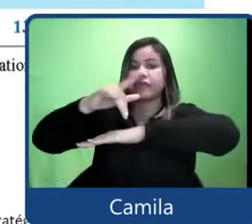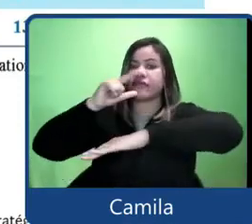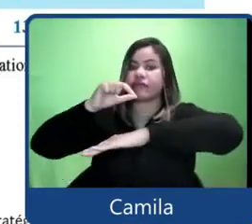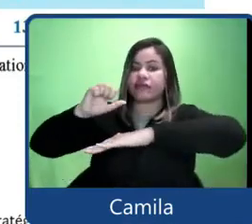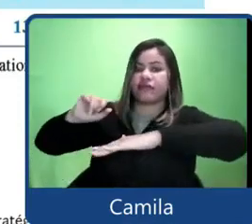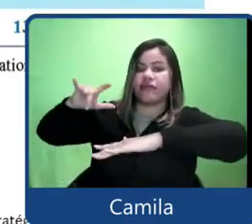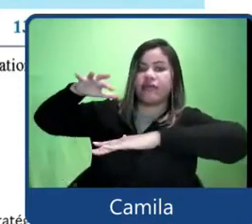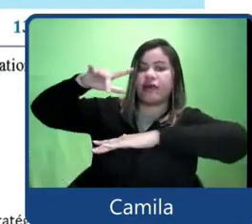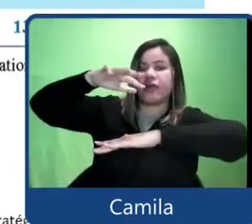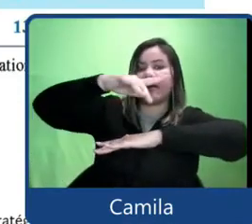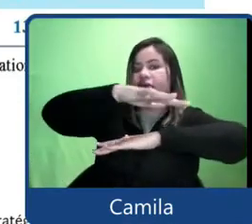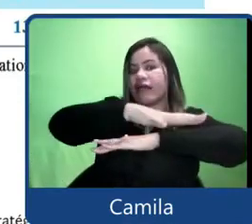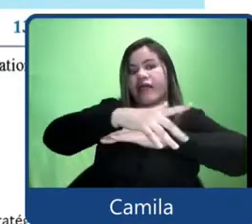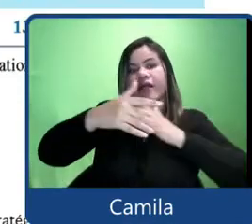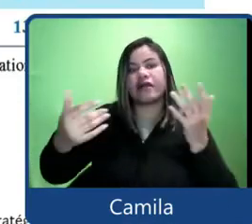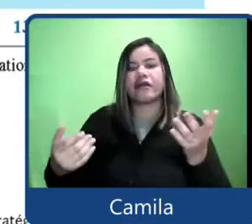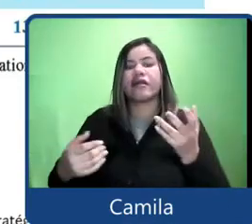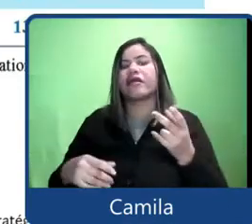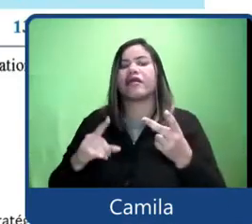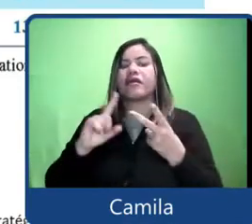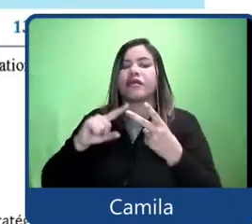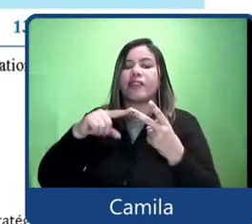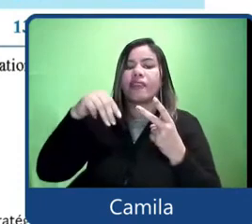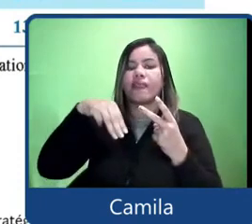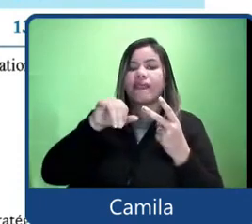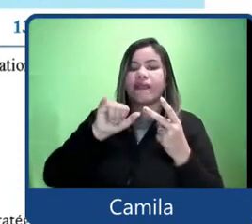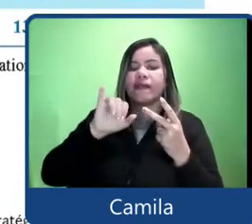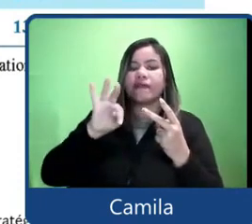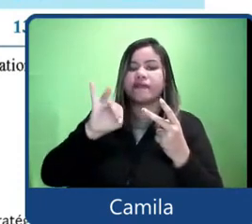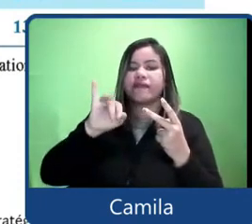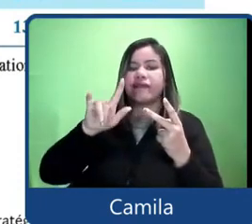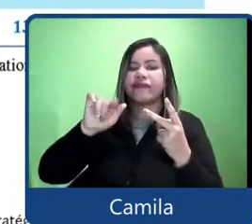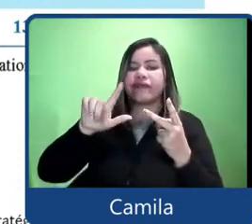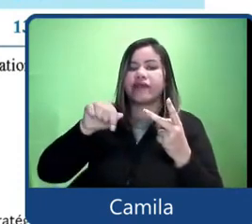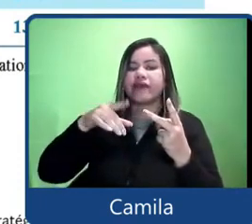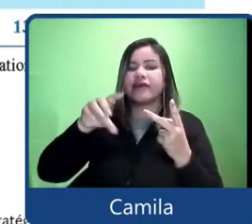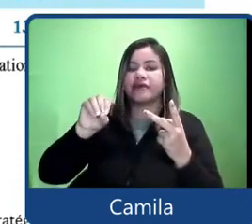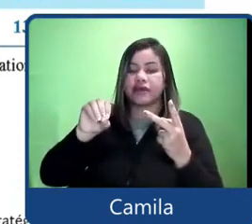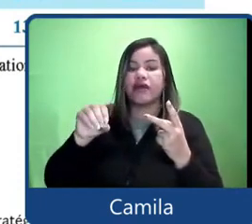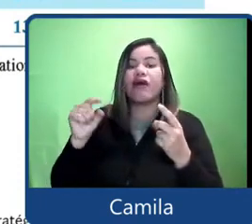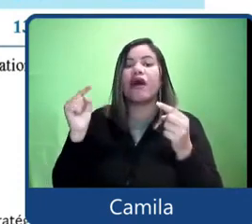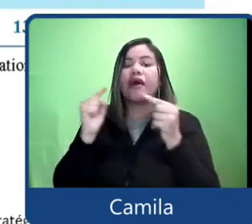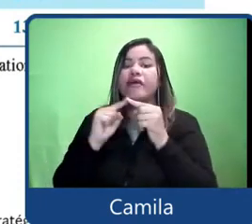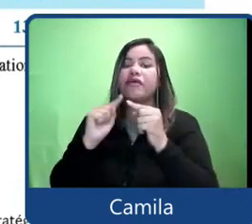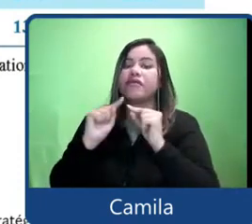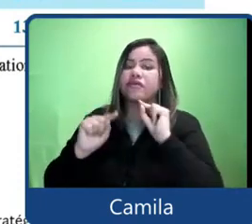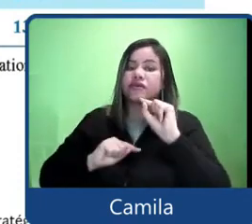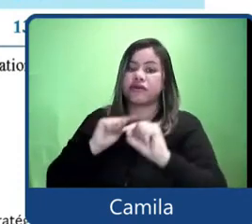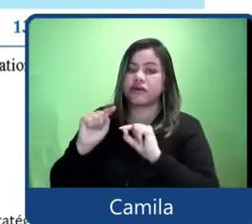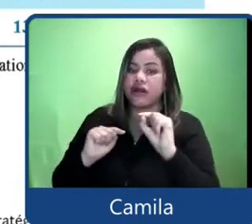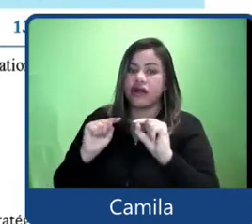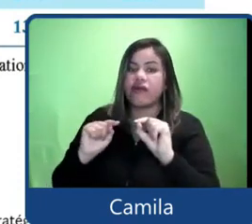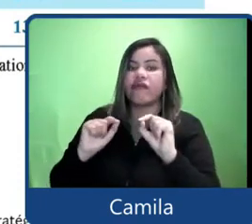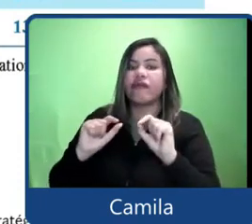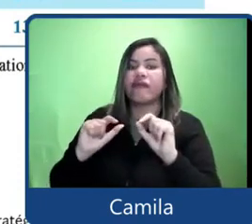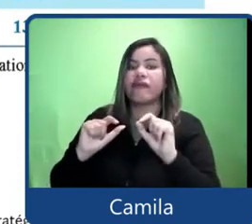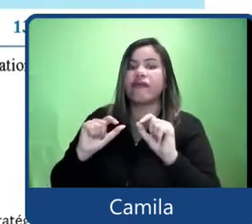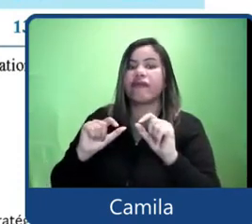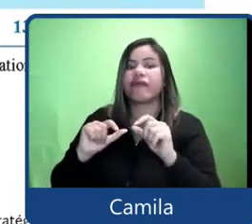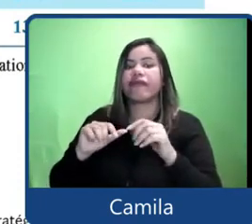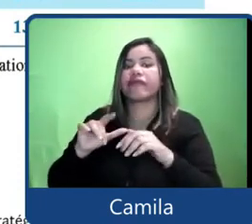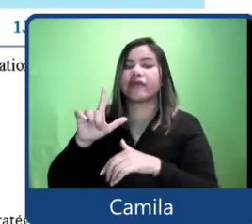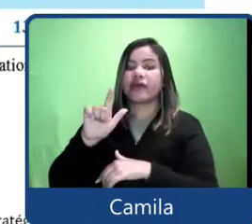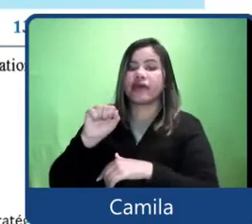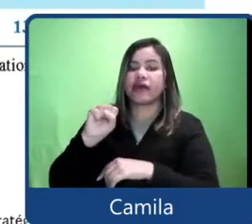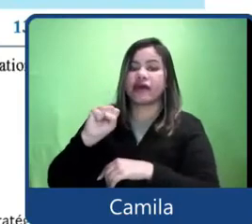perdas, os custos de mitigação, que são aqueles relacionados a diminuir, né, emissões de gás do